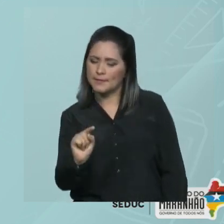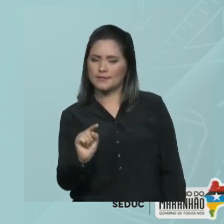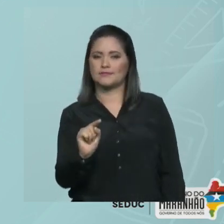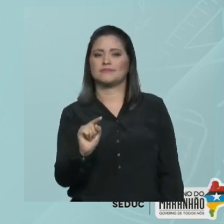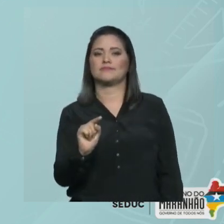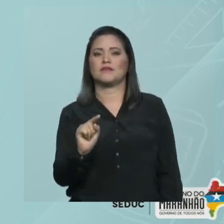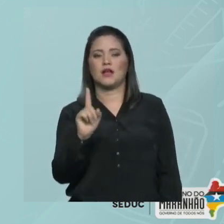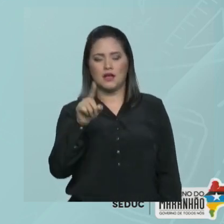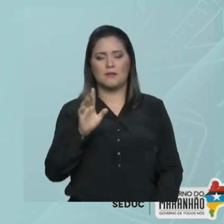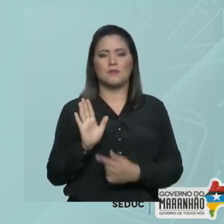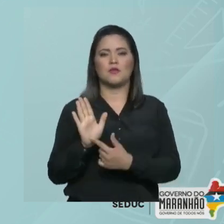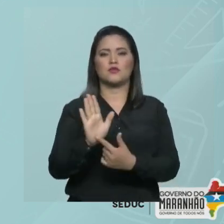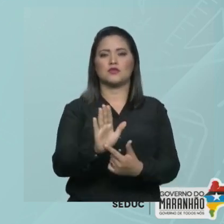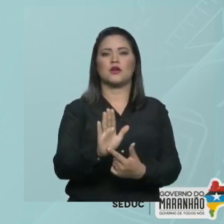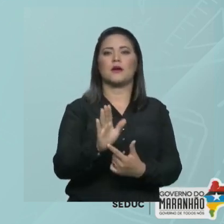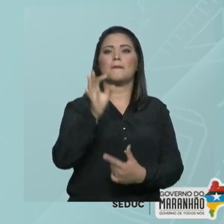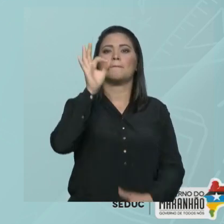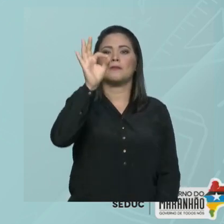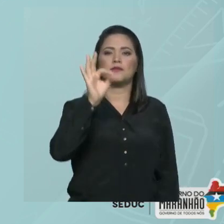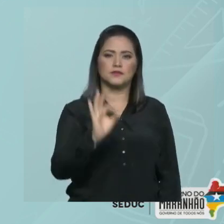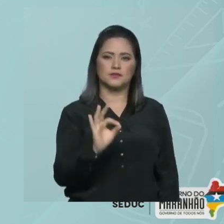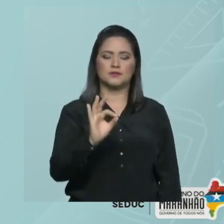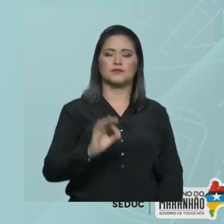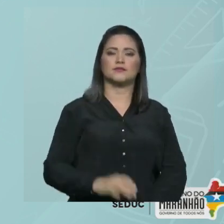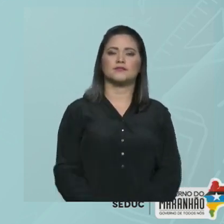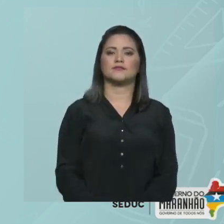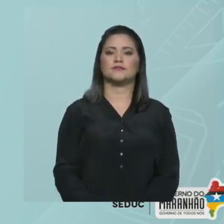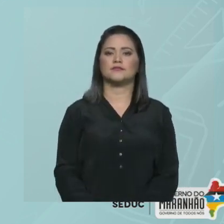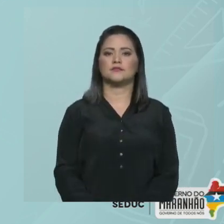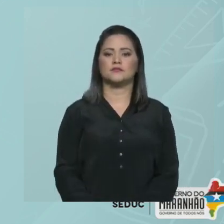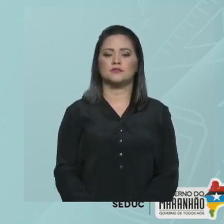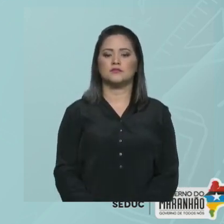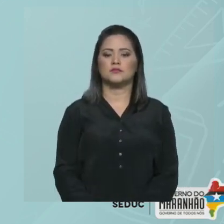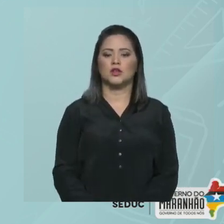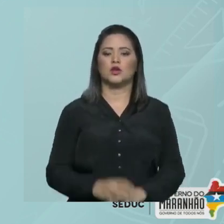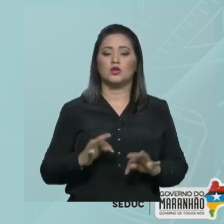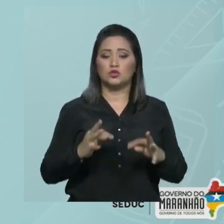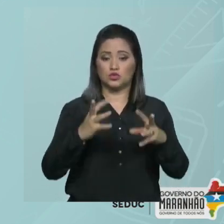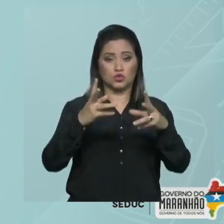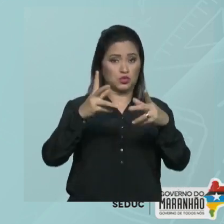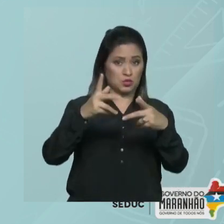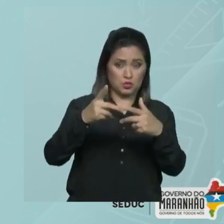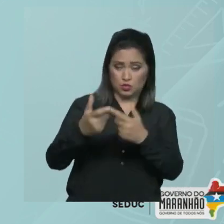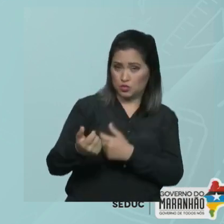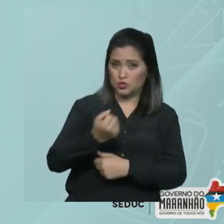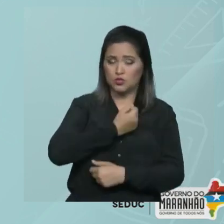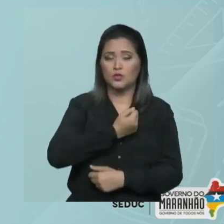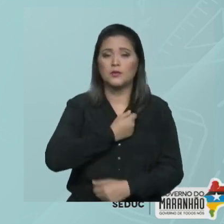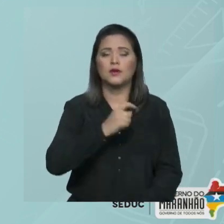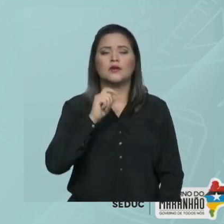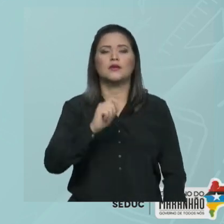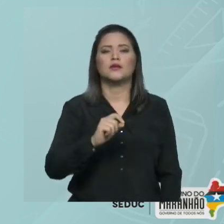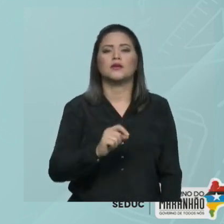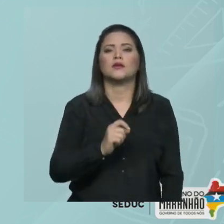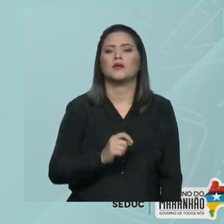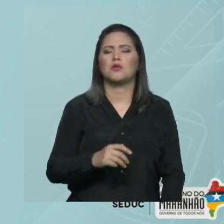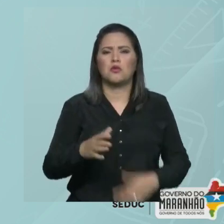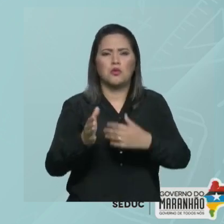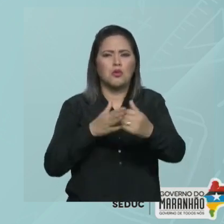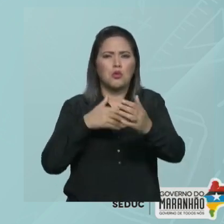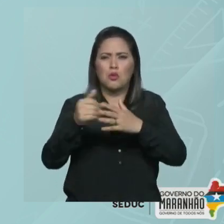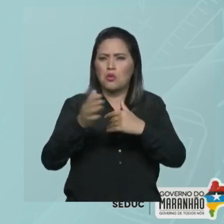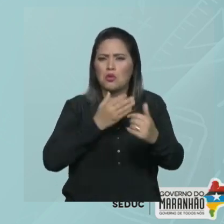é o símbolo de porcentagem. Toda razão onde eu pego um número e coloco sobre 100